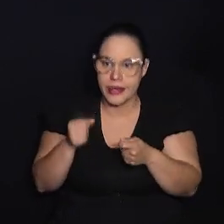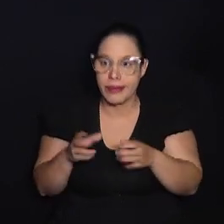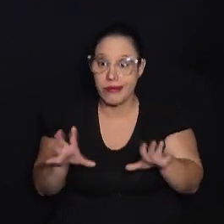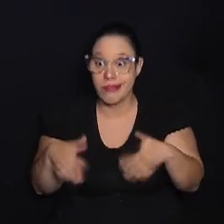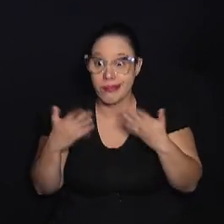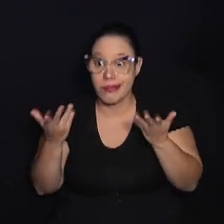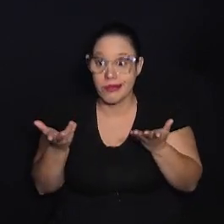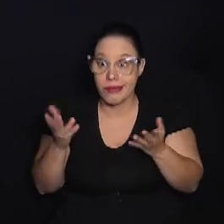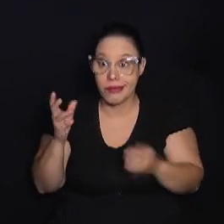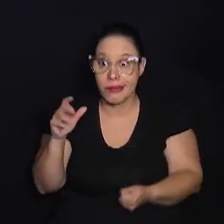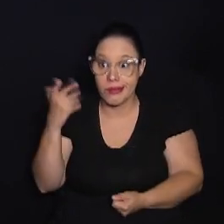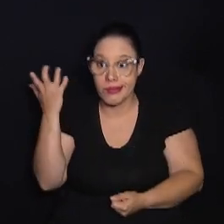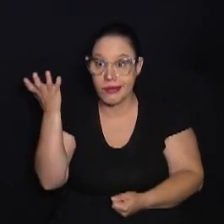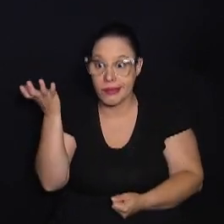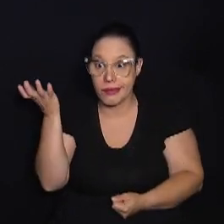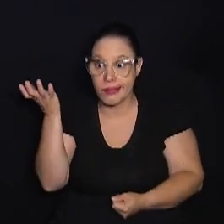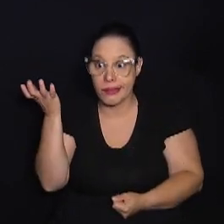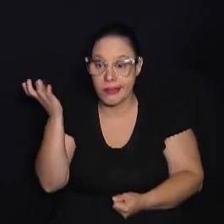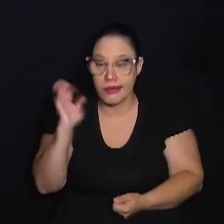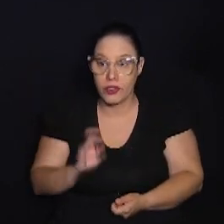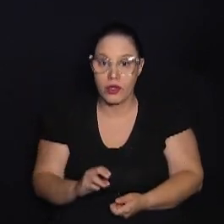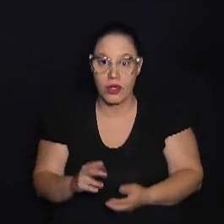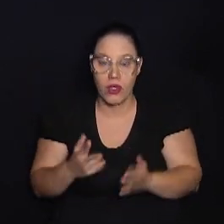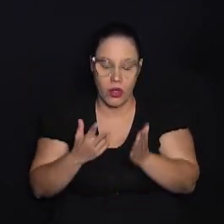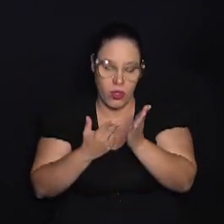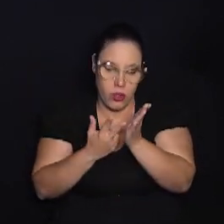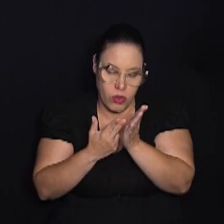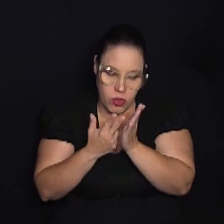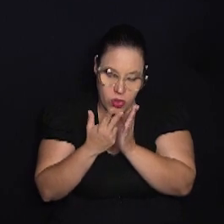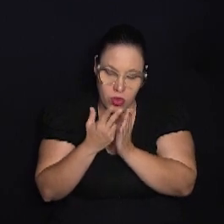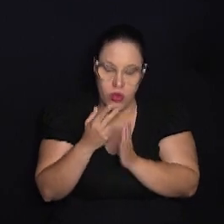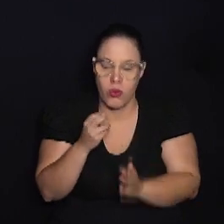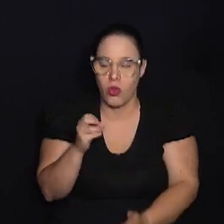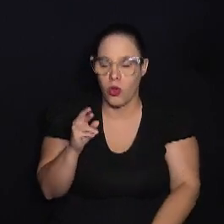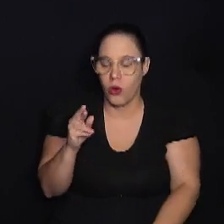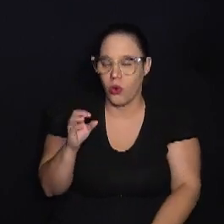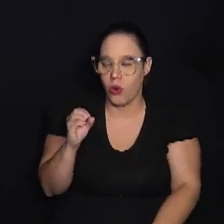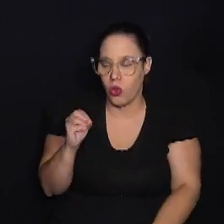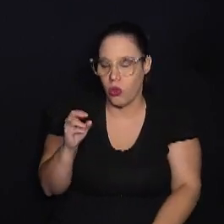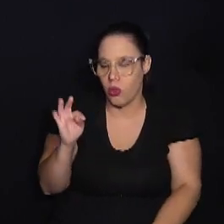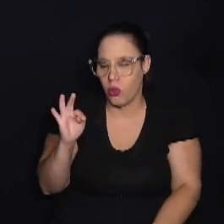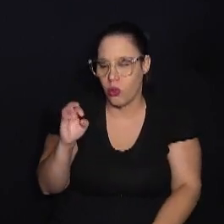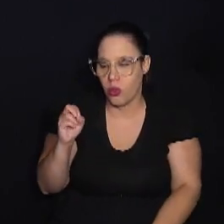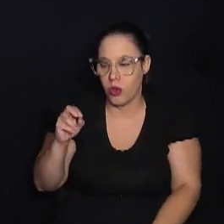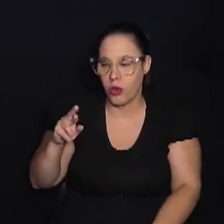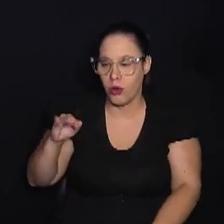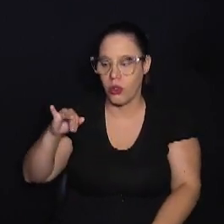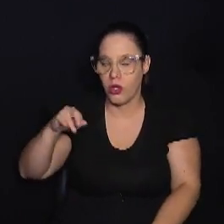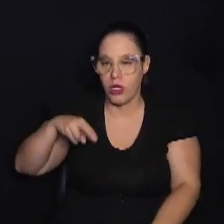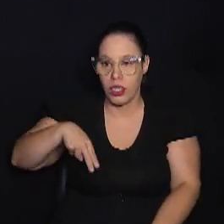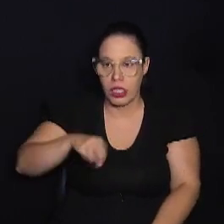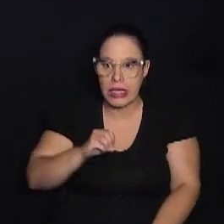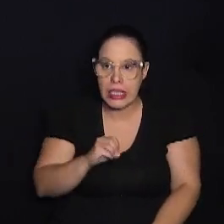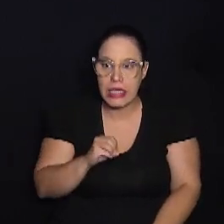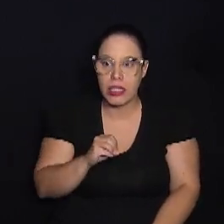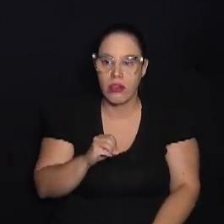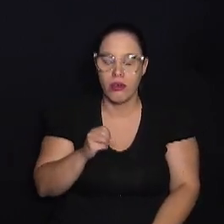procurar ou você procurar um cirurgião de cabeça e pescoço, ou um otorrino, ou um neuro, para tentar investigar qual é a causa